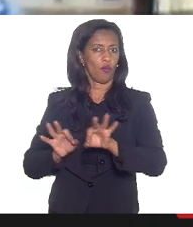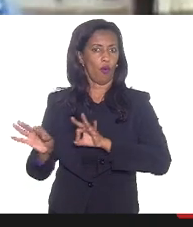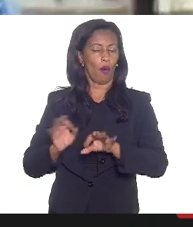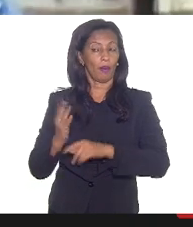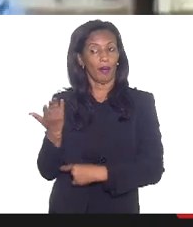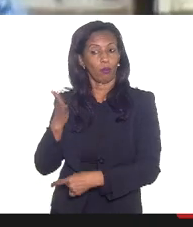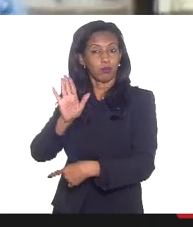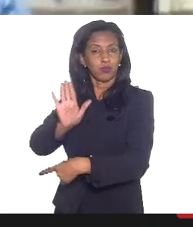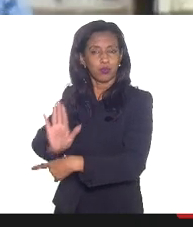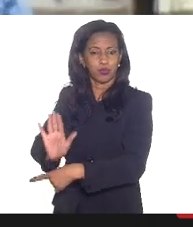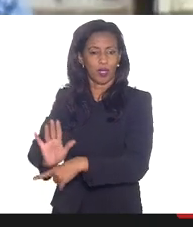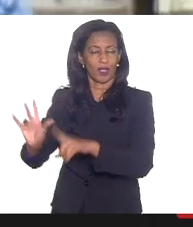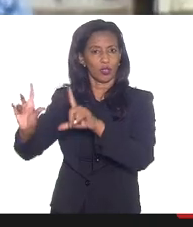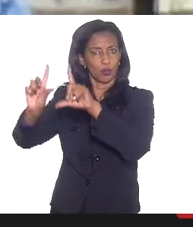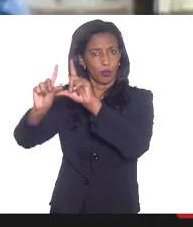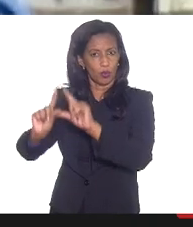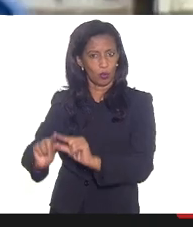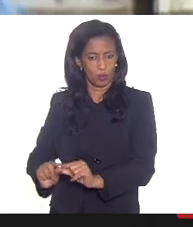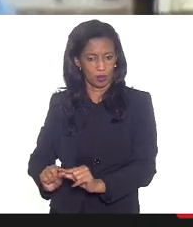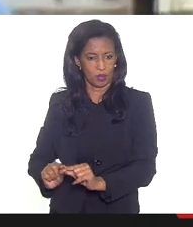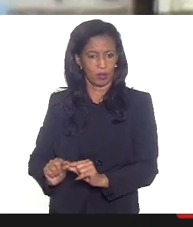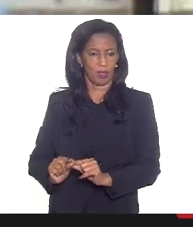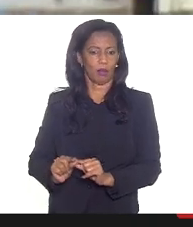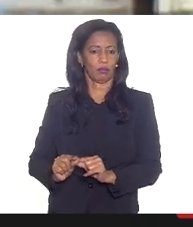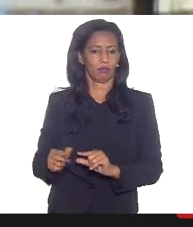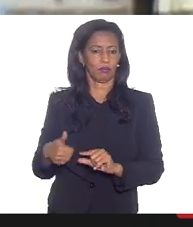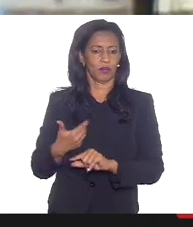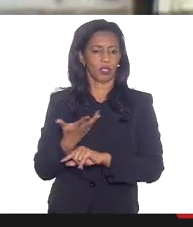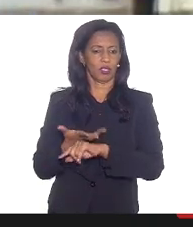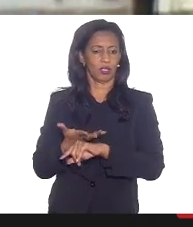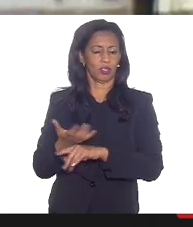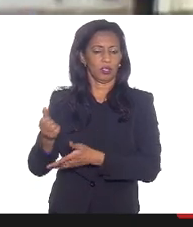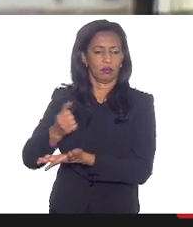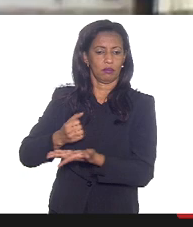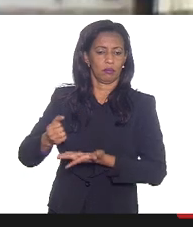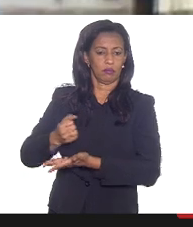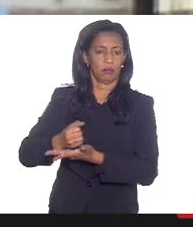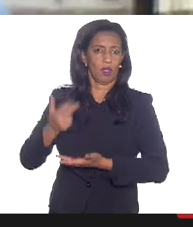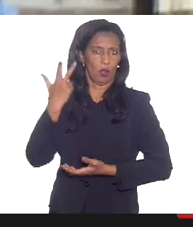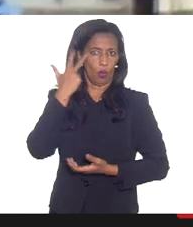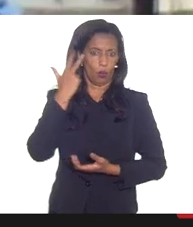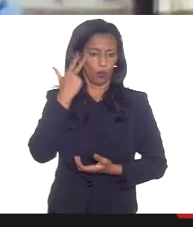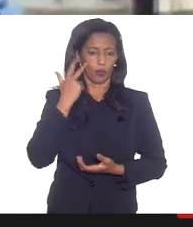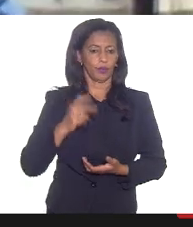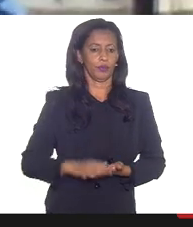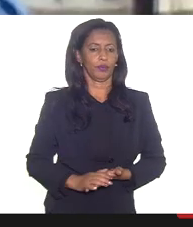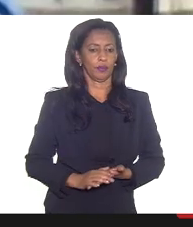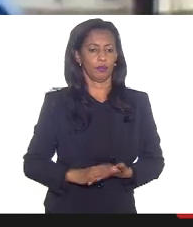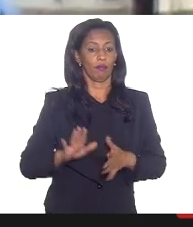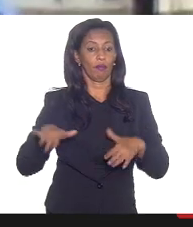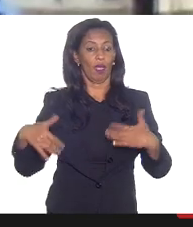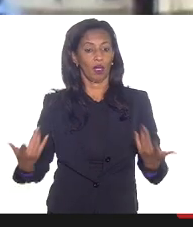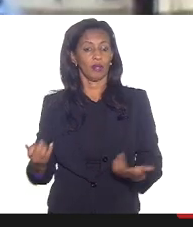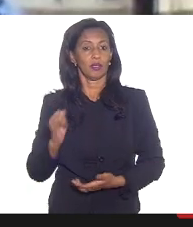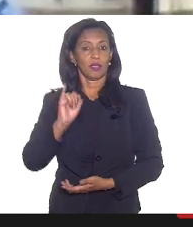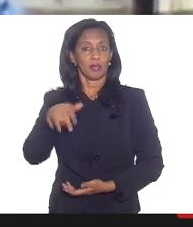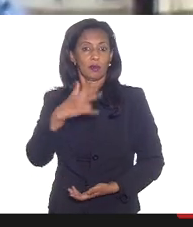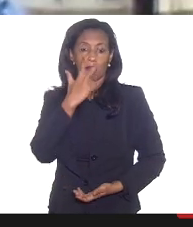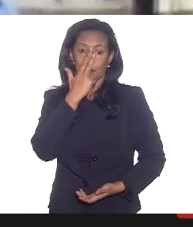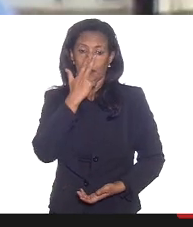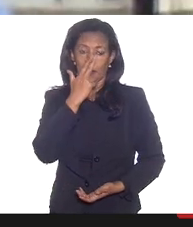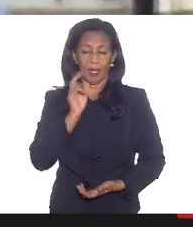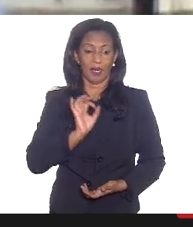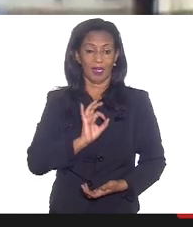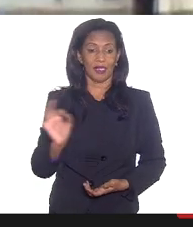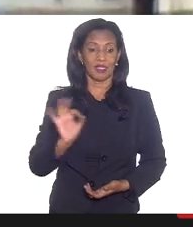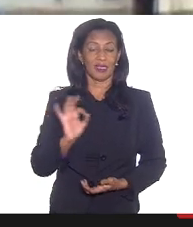compensar a diminuição da disciplina da base comum, ainda assim me parece que não